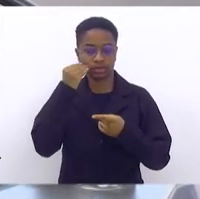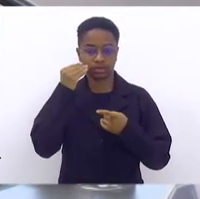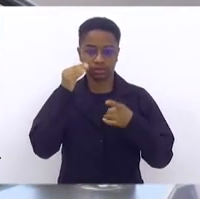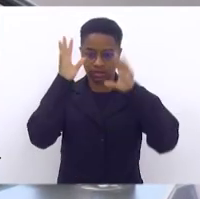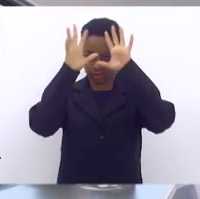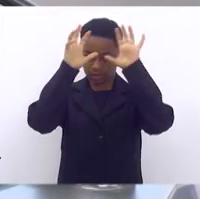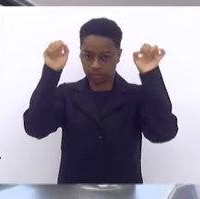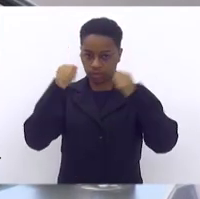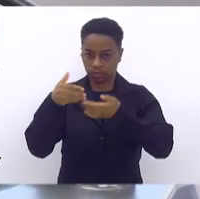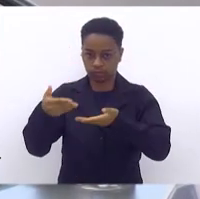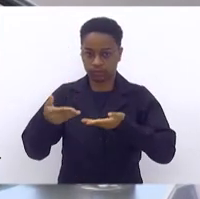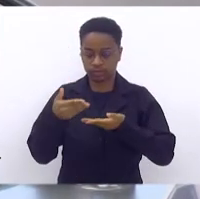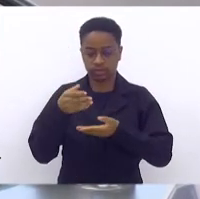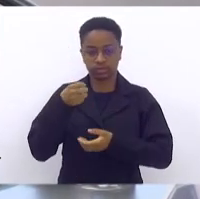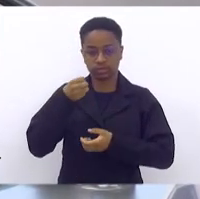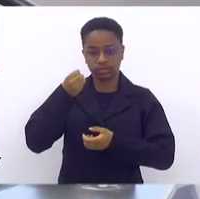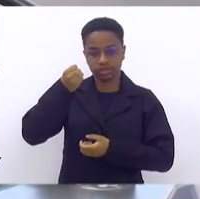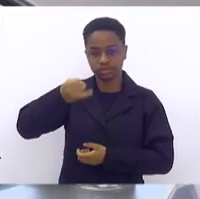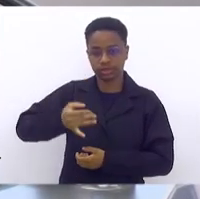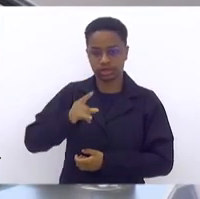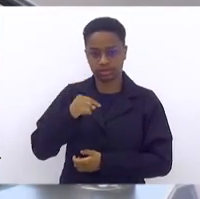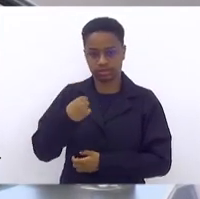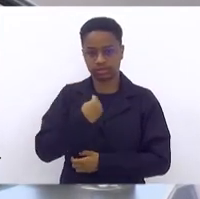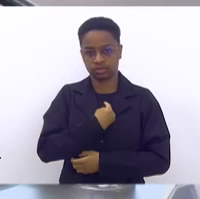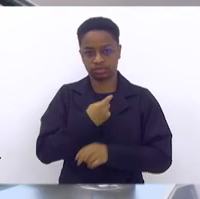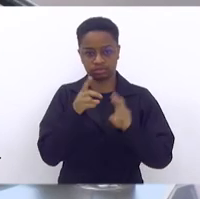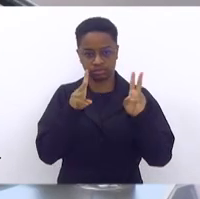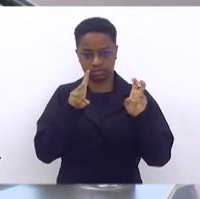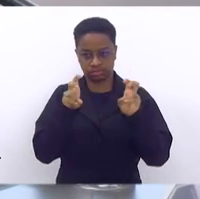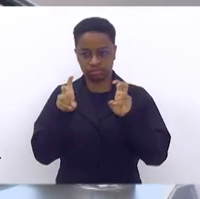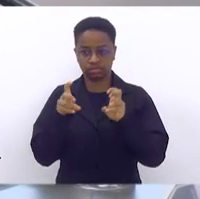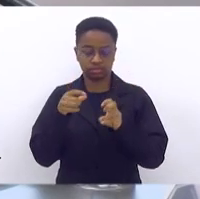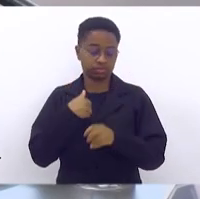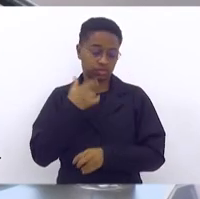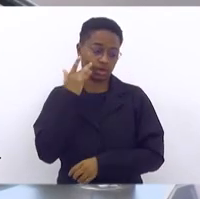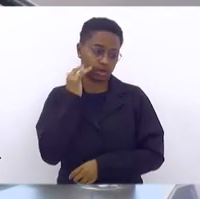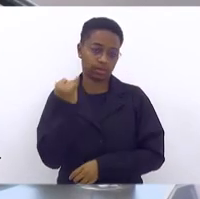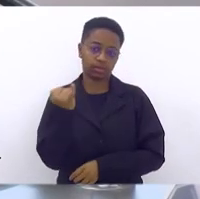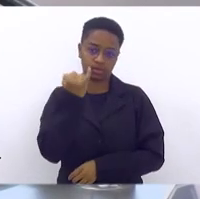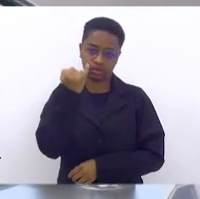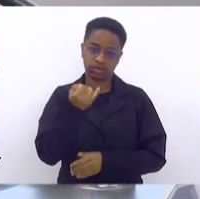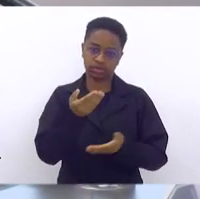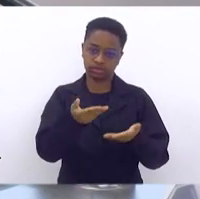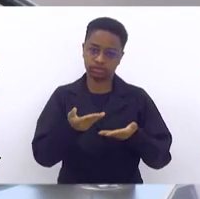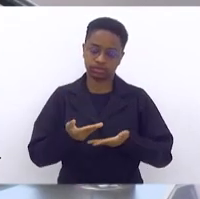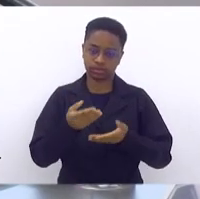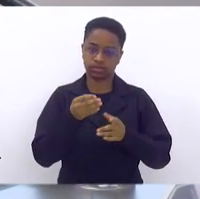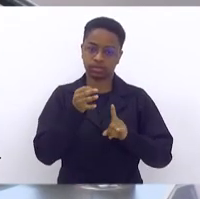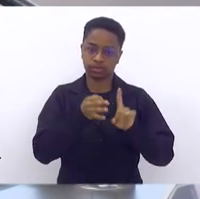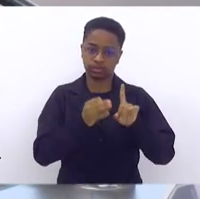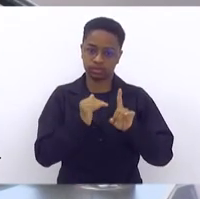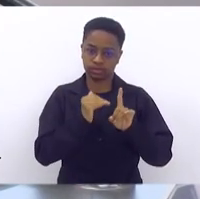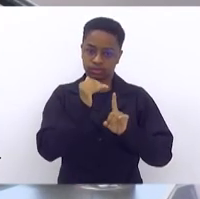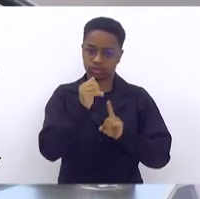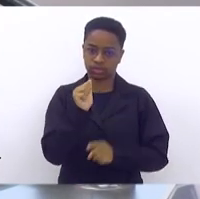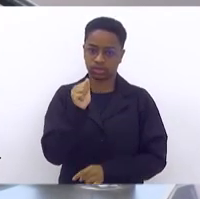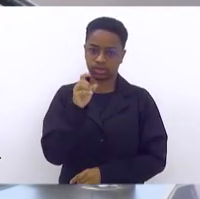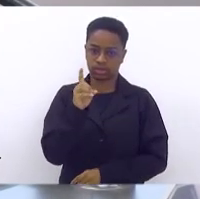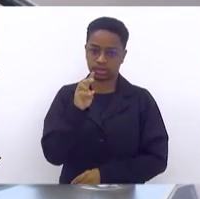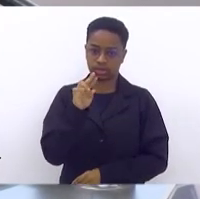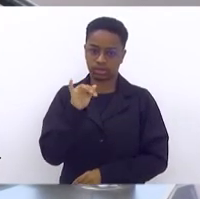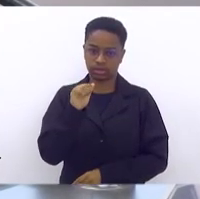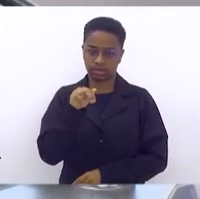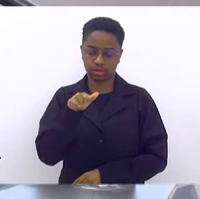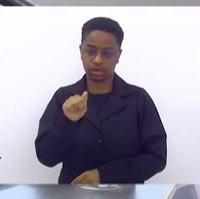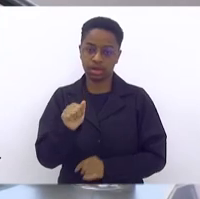uma exposição sobre esse tema. Acho que seria bom trazer da desembargadora Adriana, porque que é quem está fazendo a coordenação. Eu acho que a efetividade é